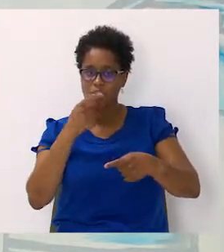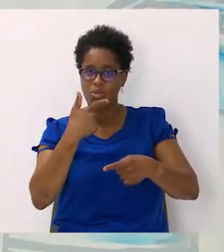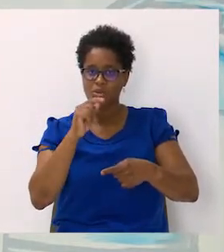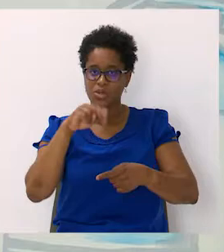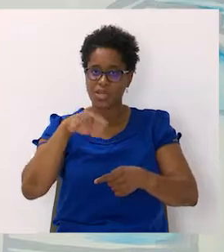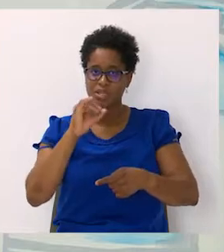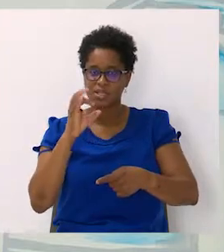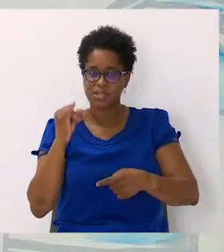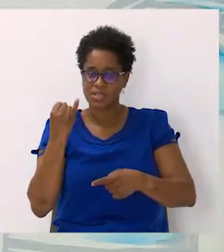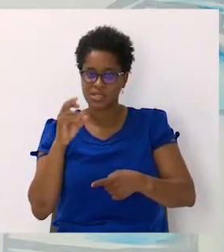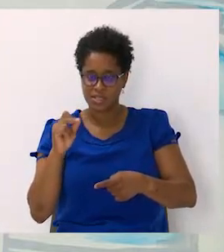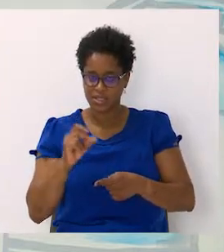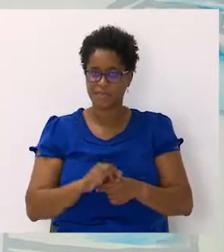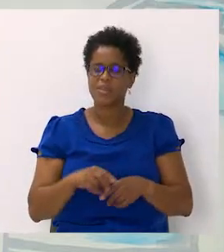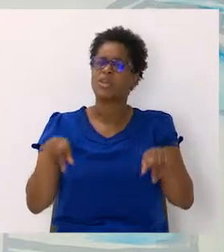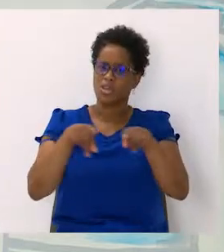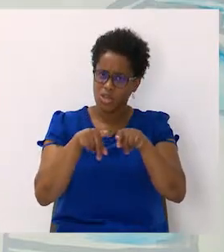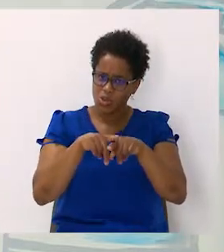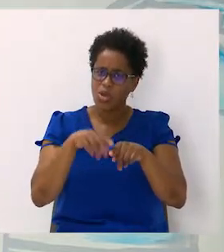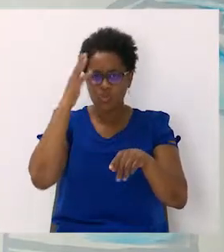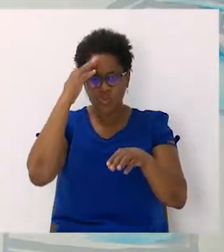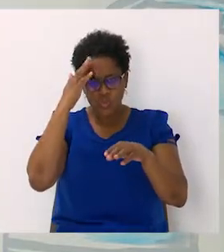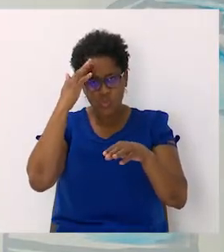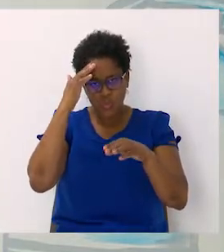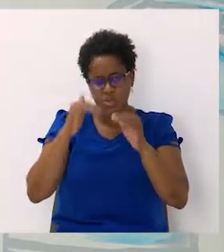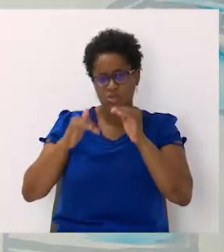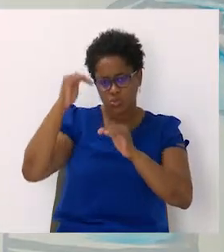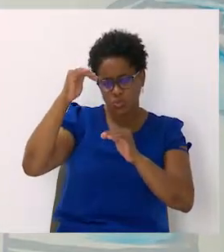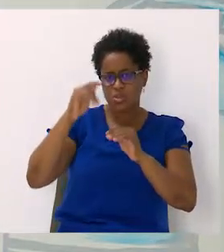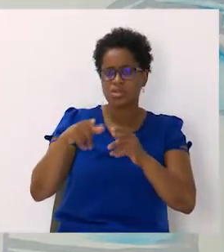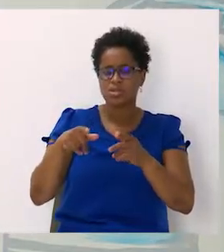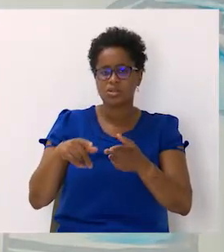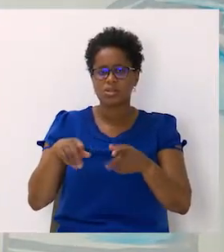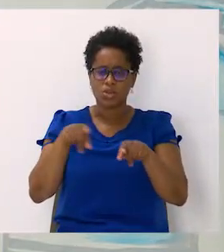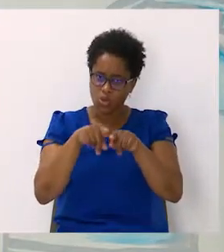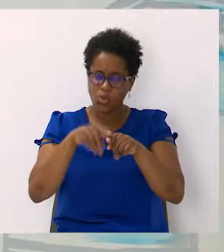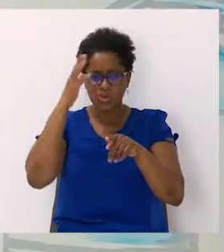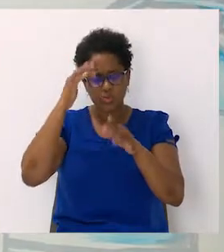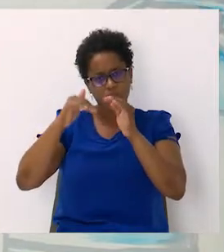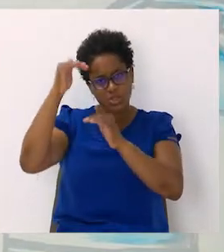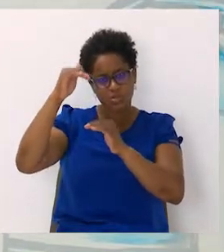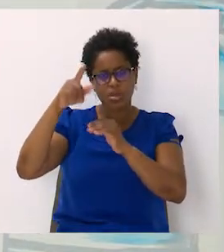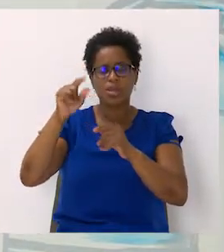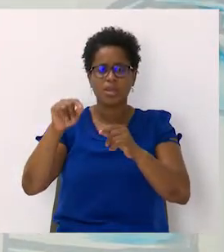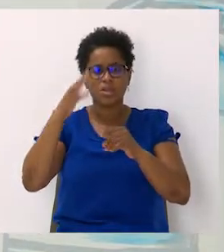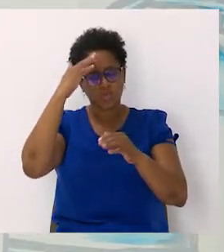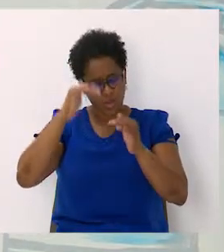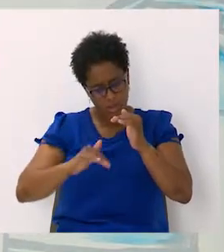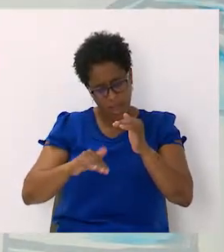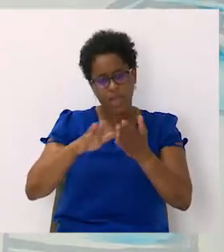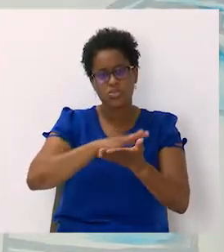potências. Com o mesmo expoentes, certo? Com iguais expoentes e